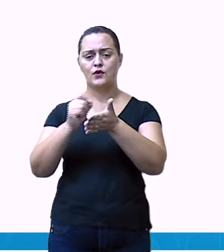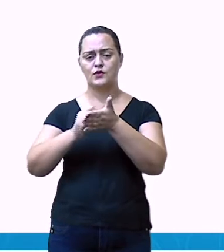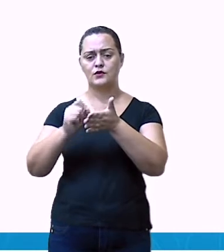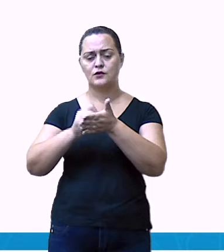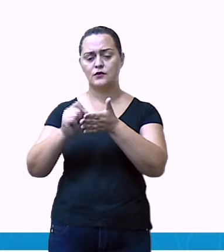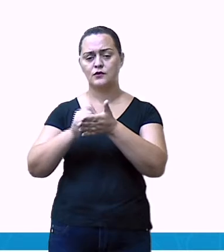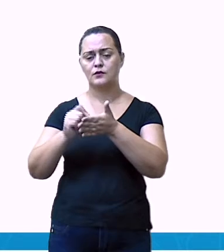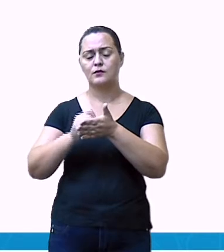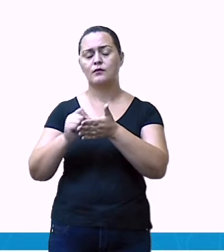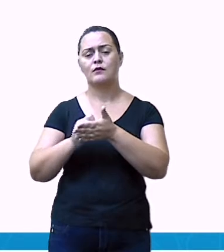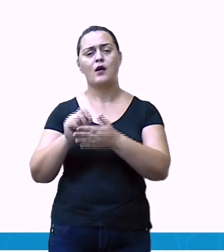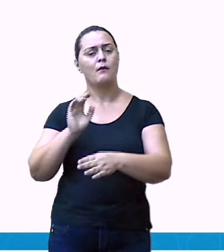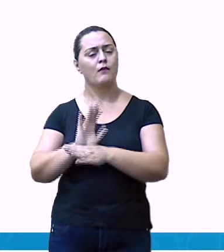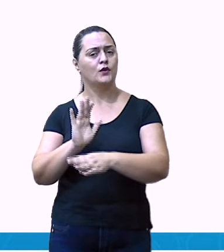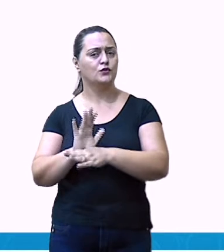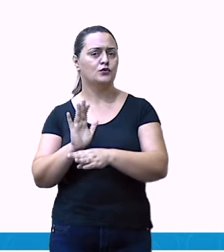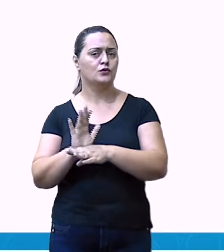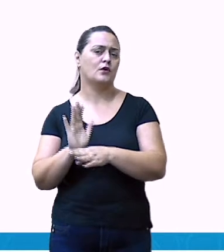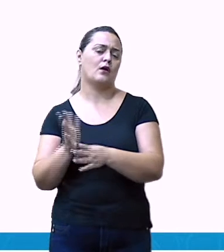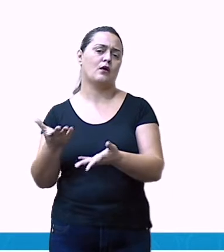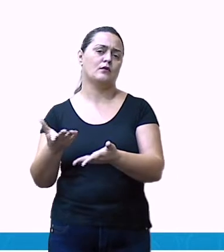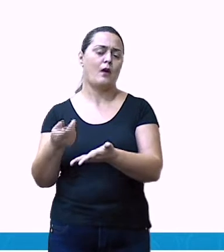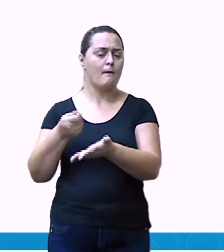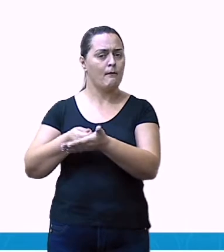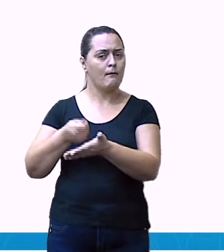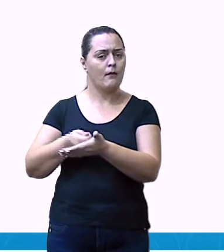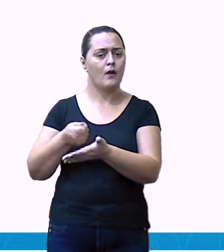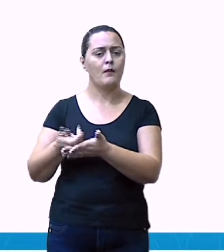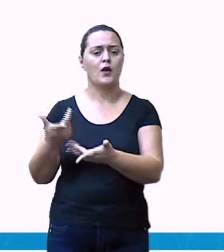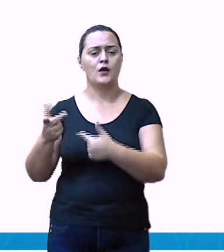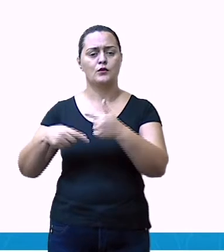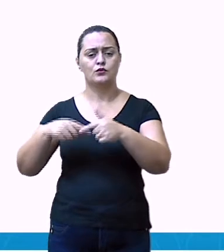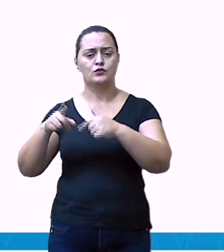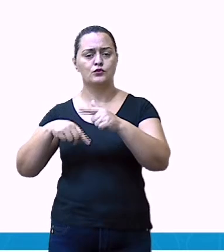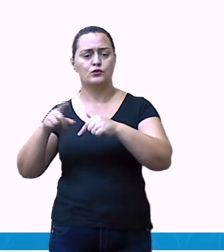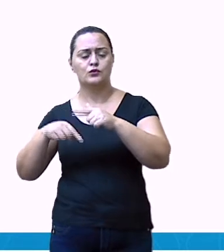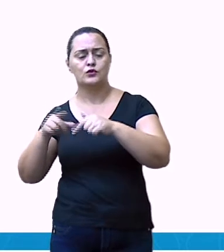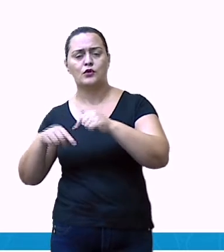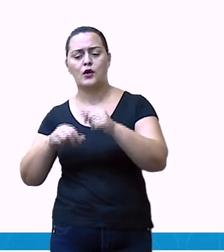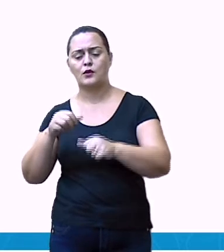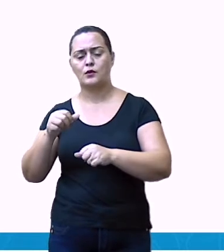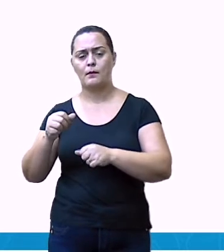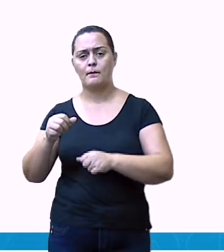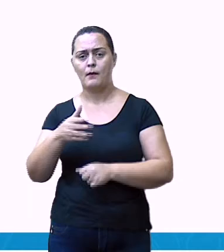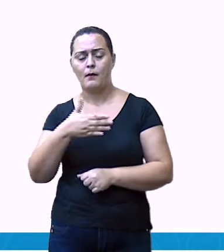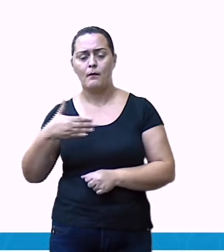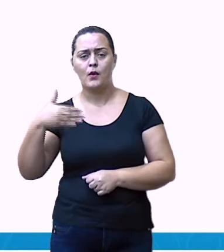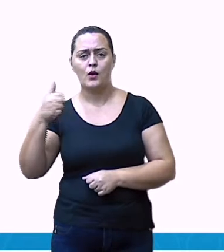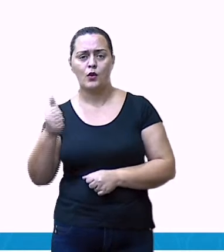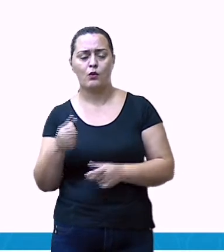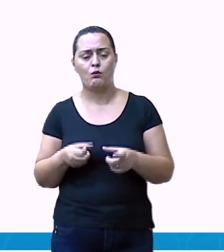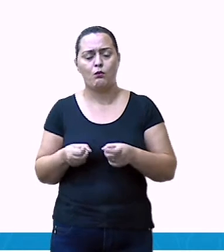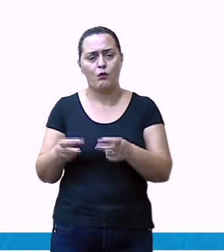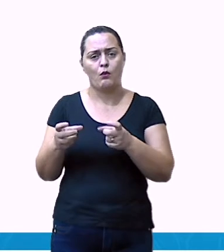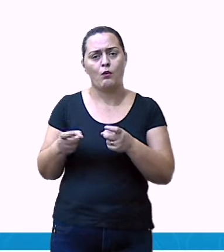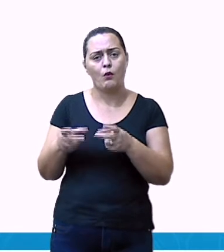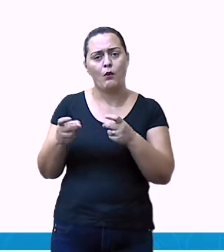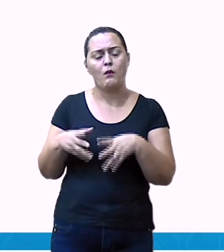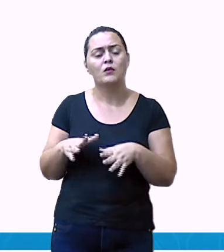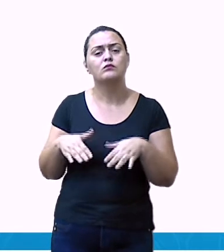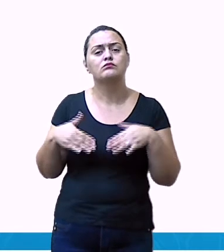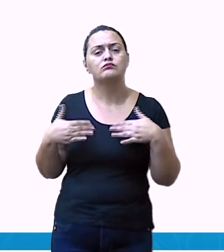os recebimentos e pagamentos de produtos. Quem foi que começou ali a